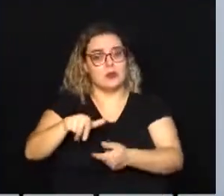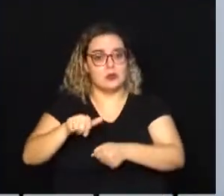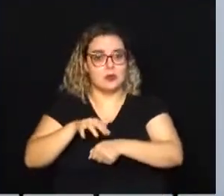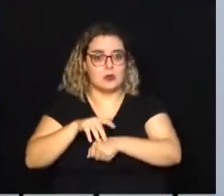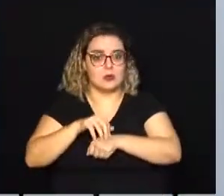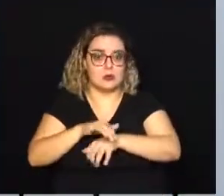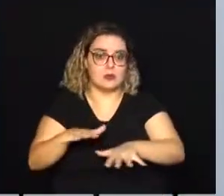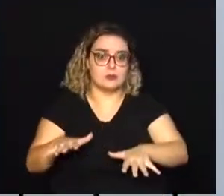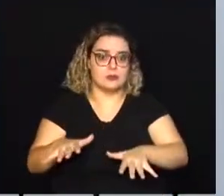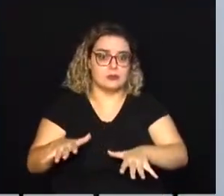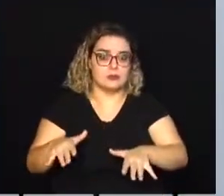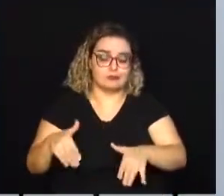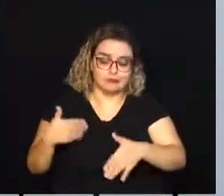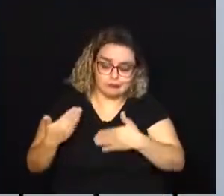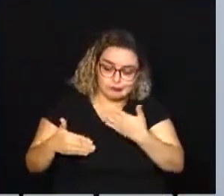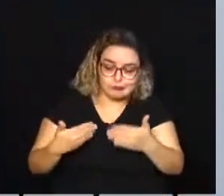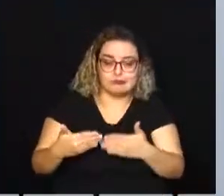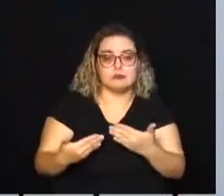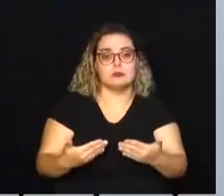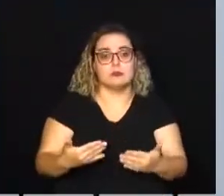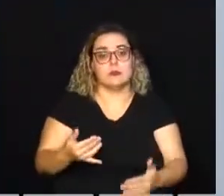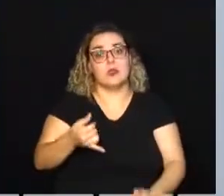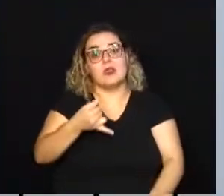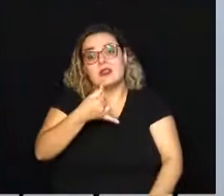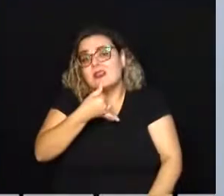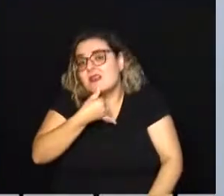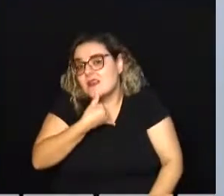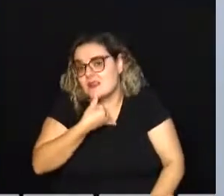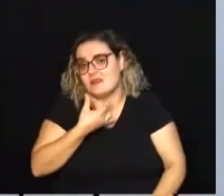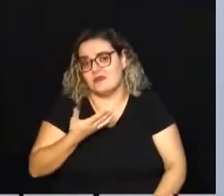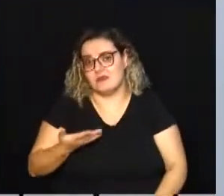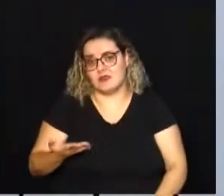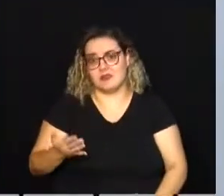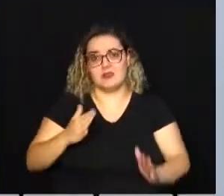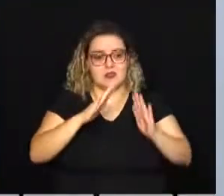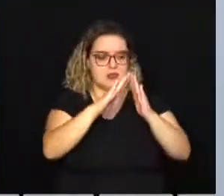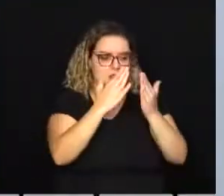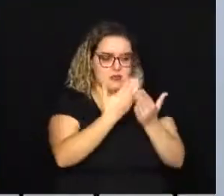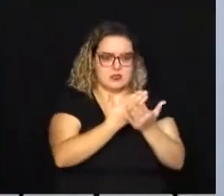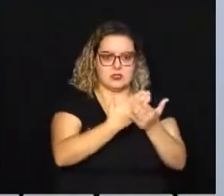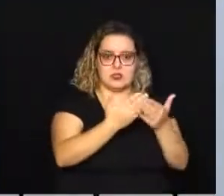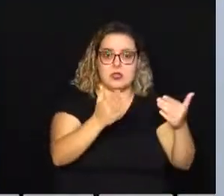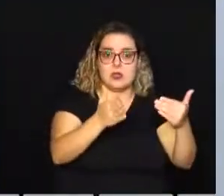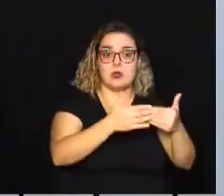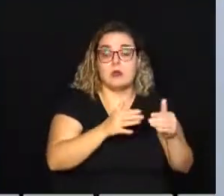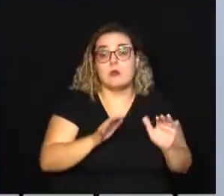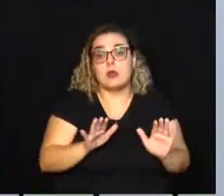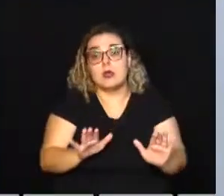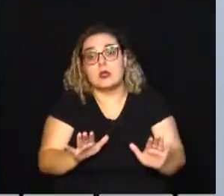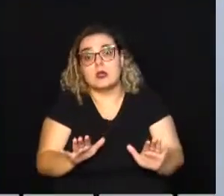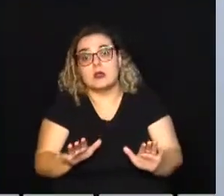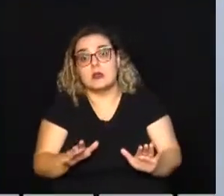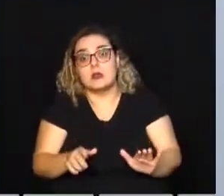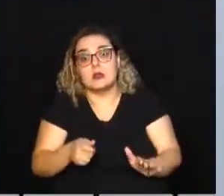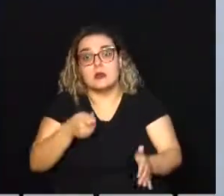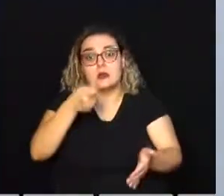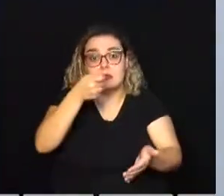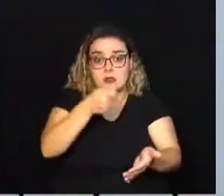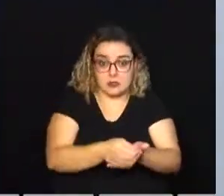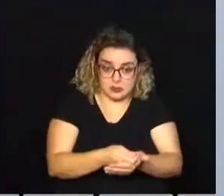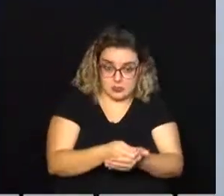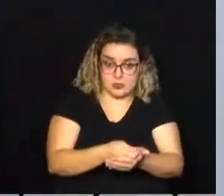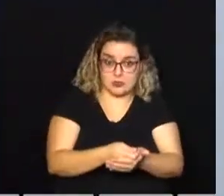é essa, né? É uma tristeza ver as escolas fechadas, mas é uma imposição